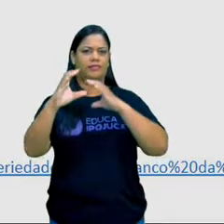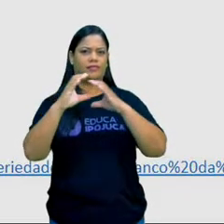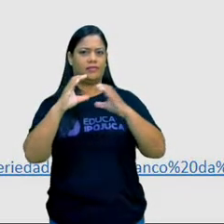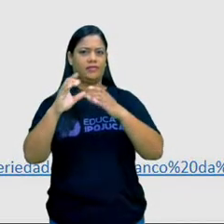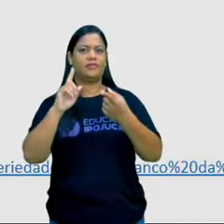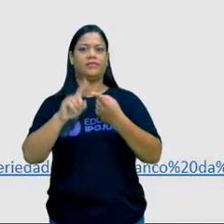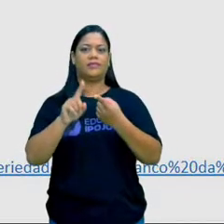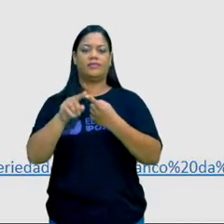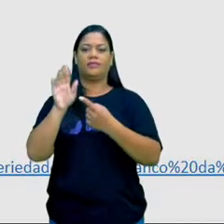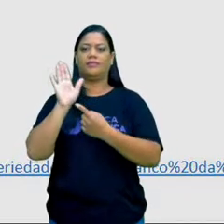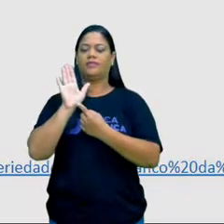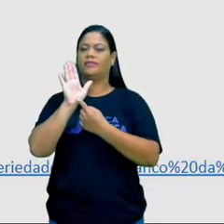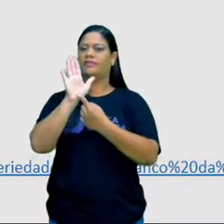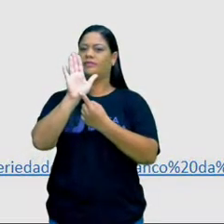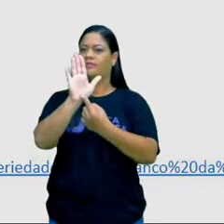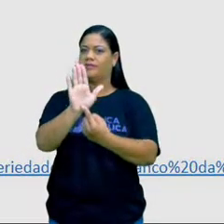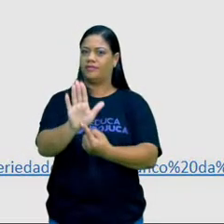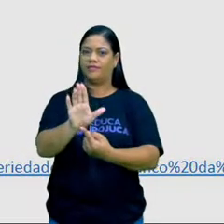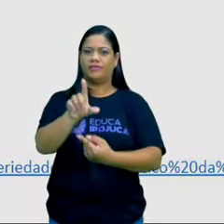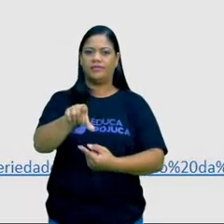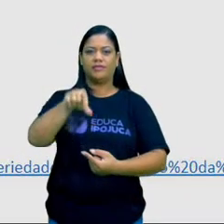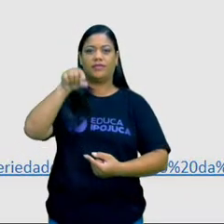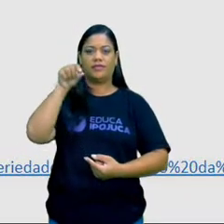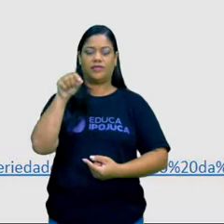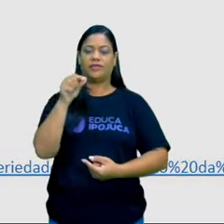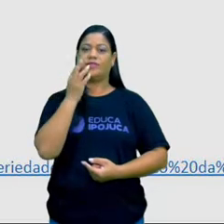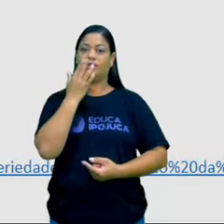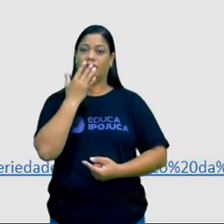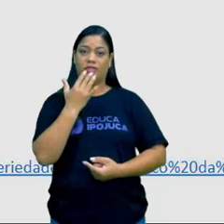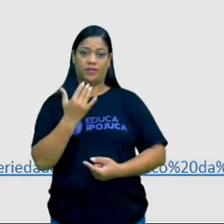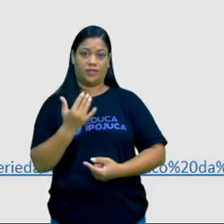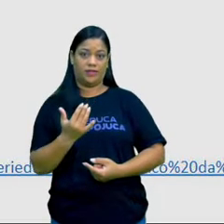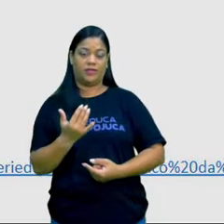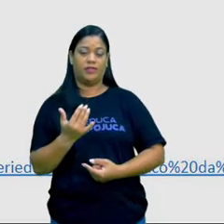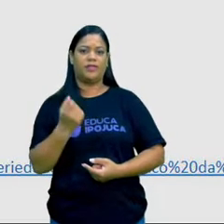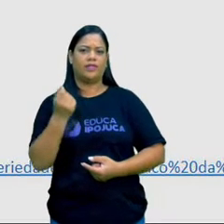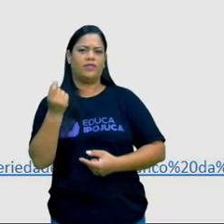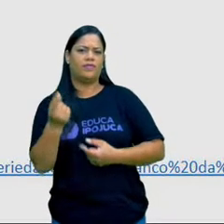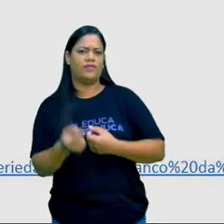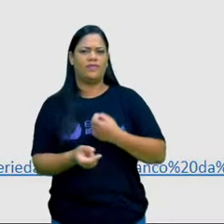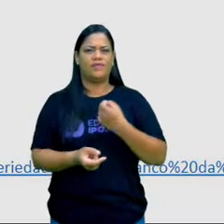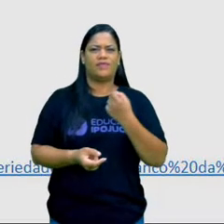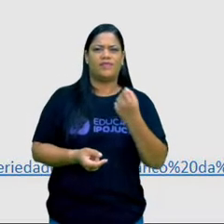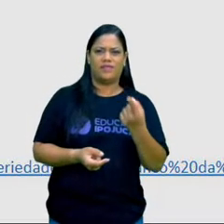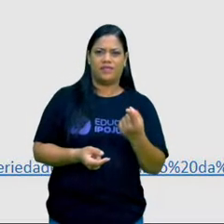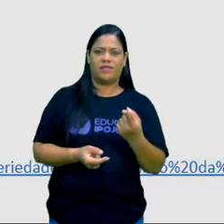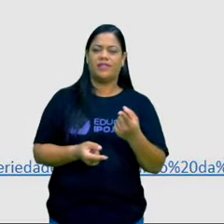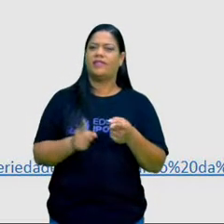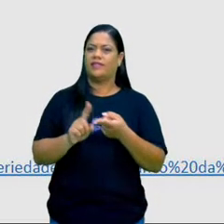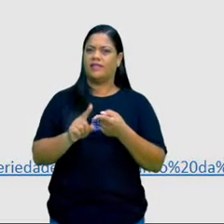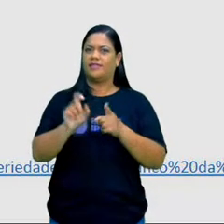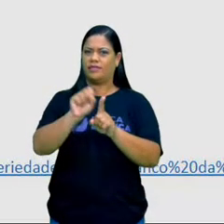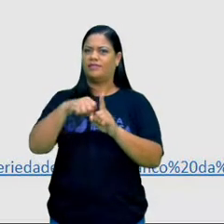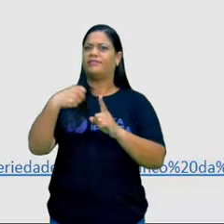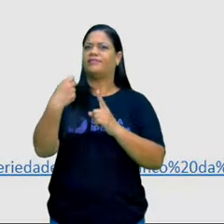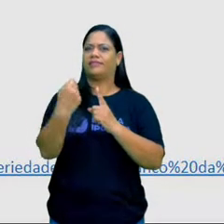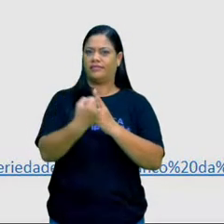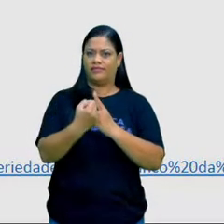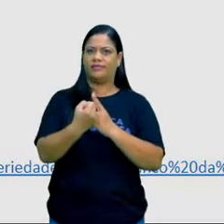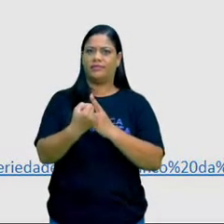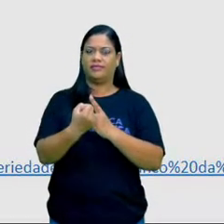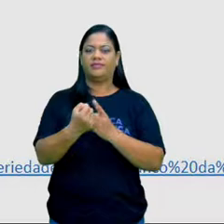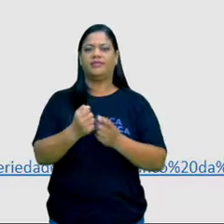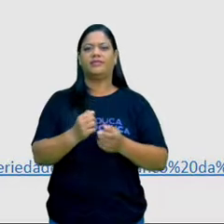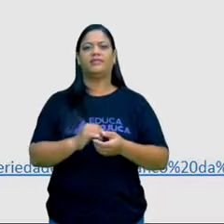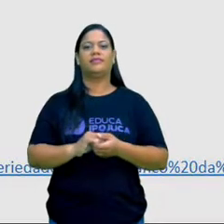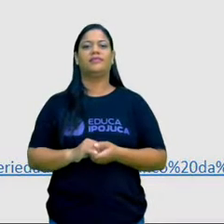também que a escolha das cores algumas vezes se dá a partir de hábitos sociais que se estabelecem